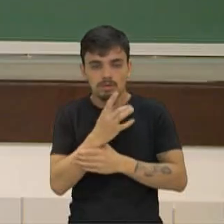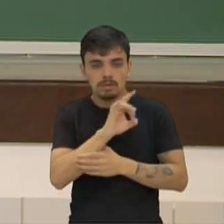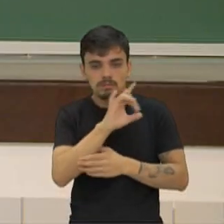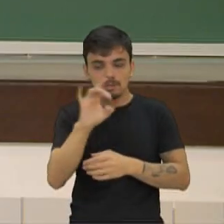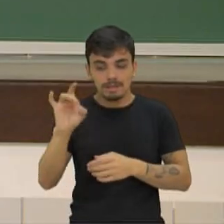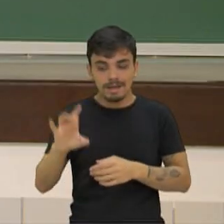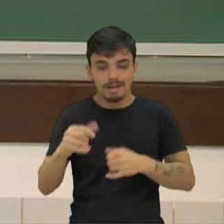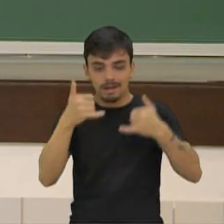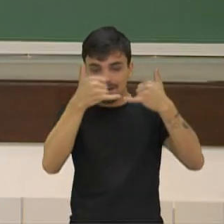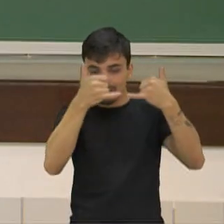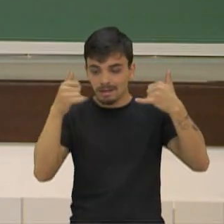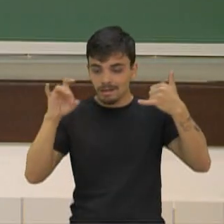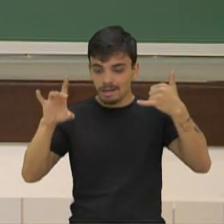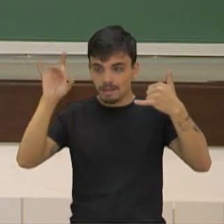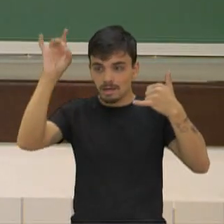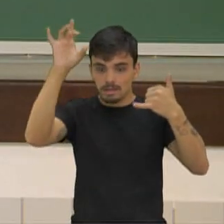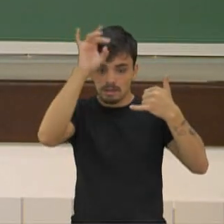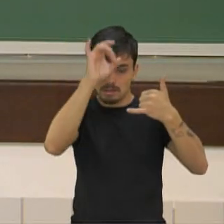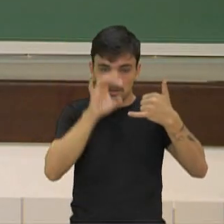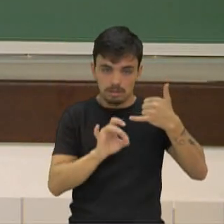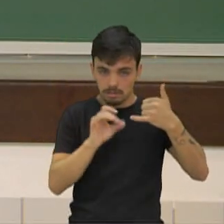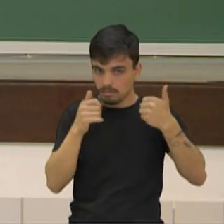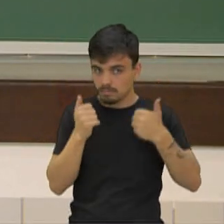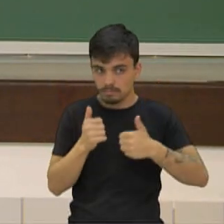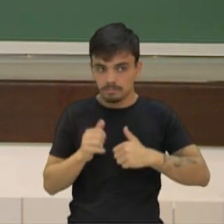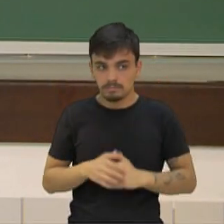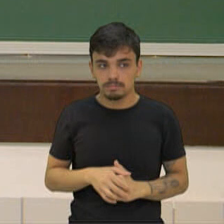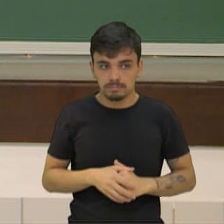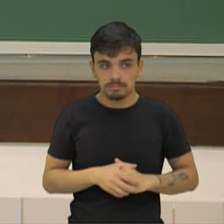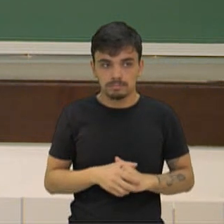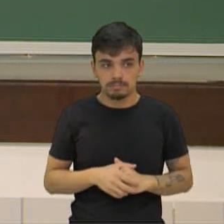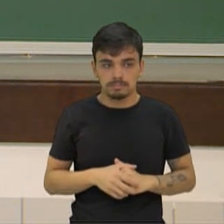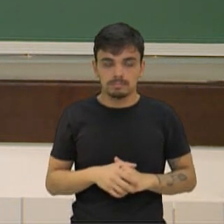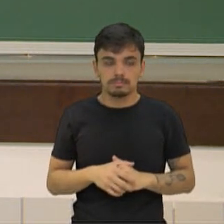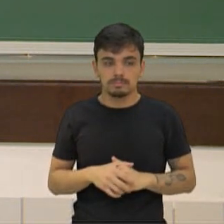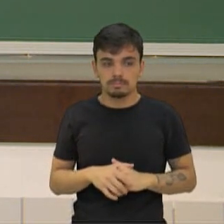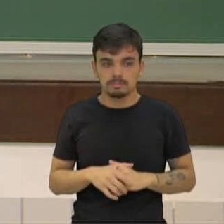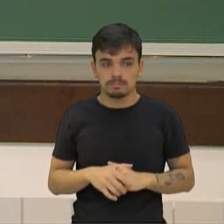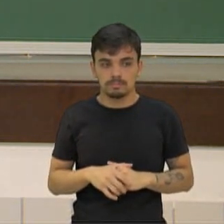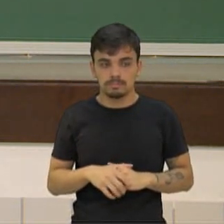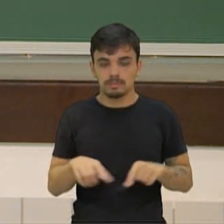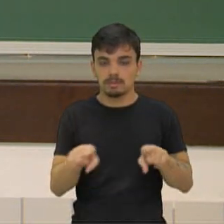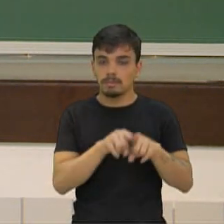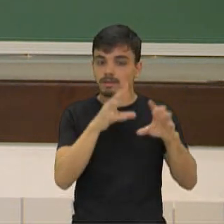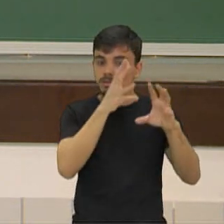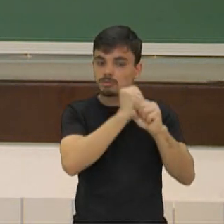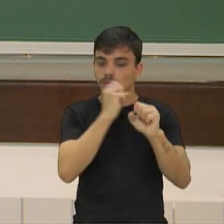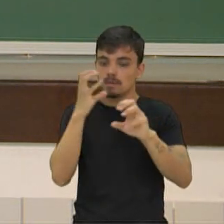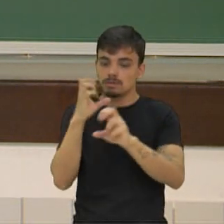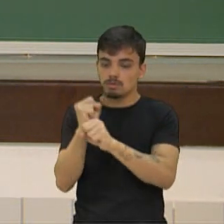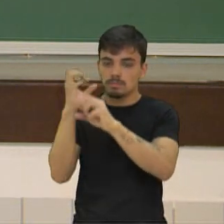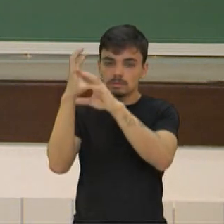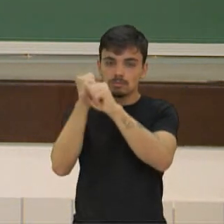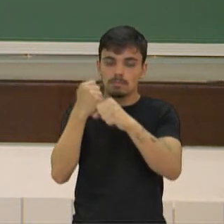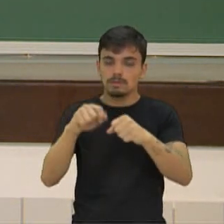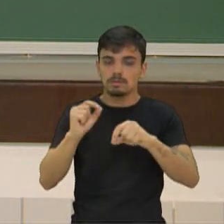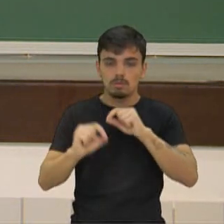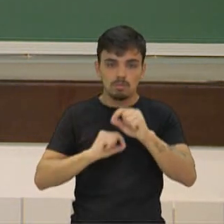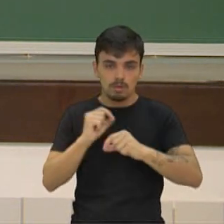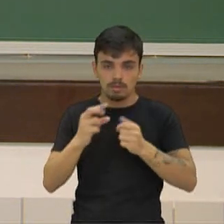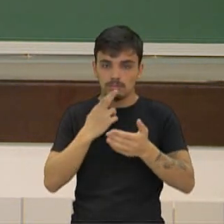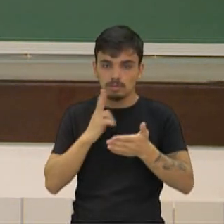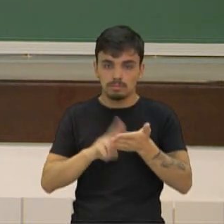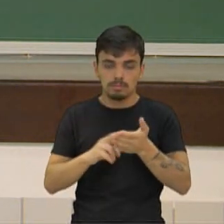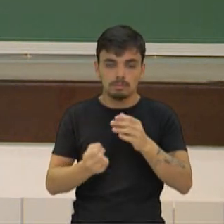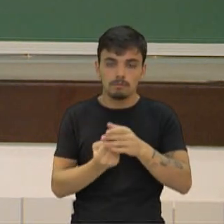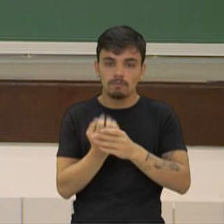associação. A tensão da fonte é dividida entre cada resistor. E a soma delas tem que dar a tensão da fonte. Da